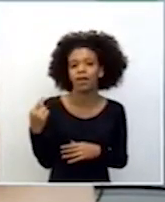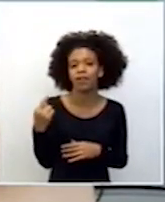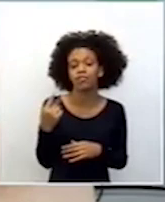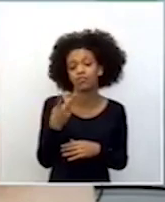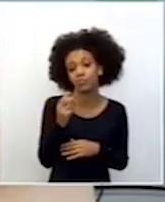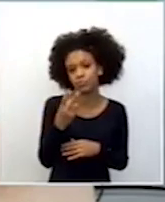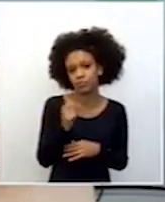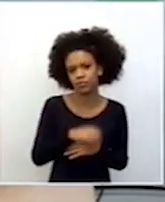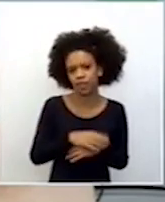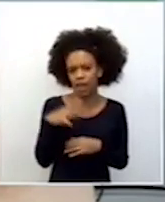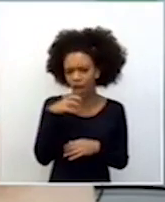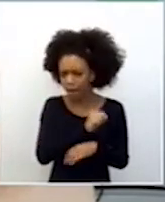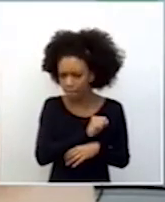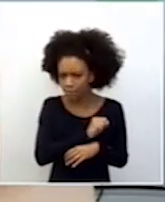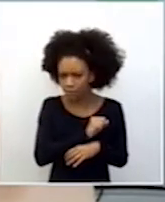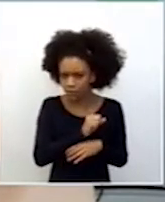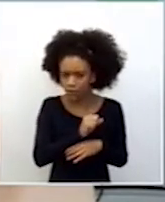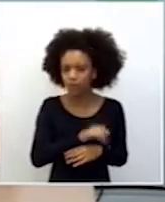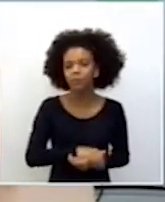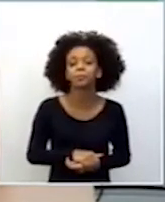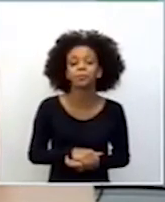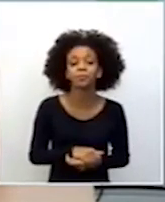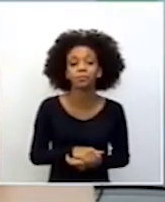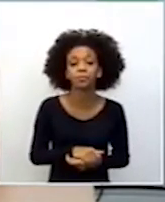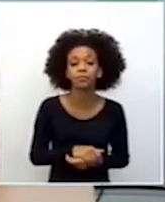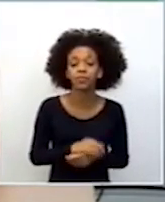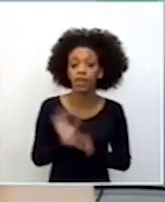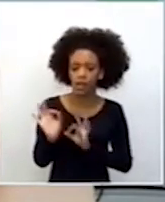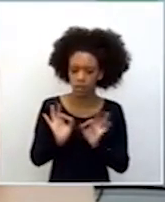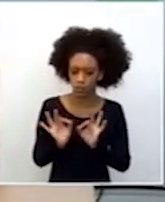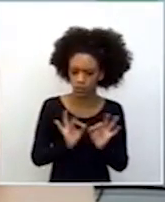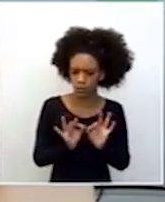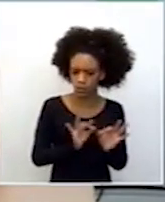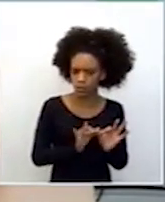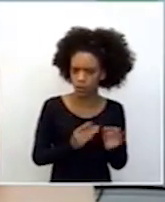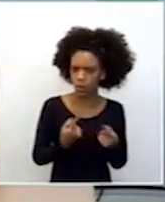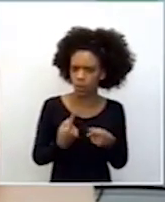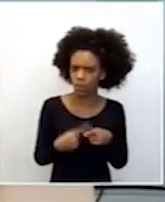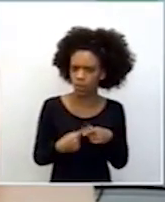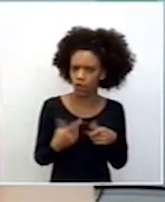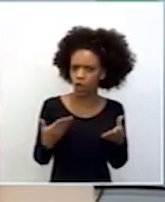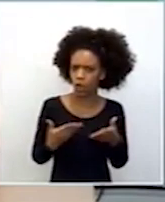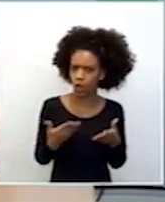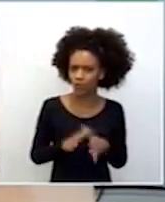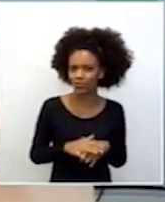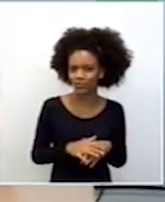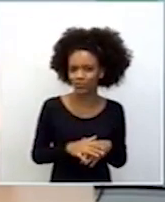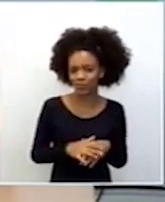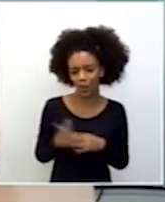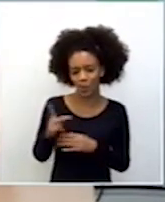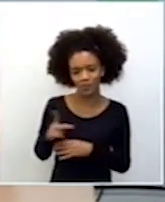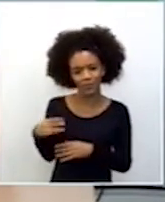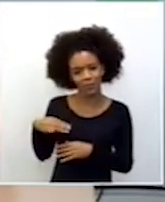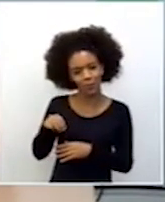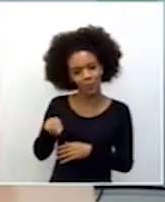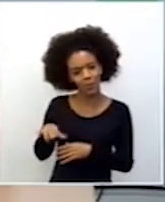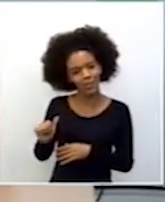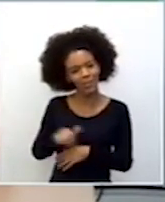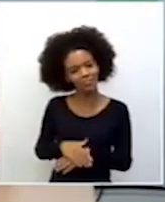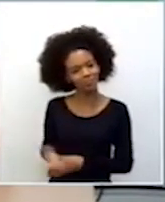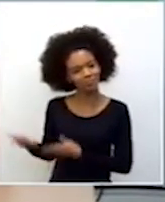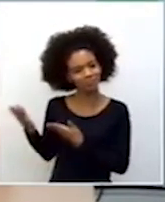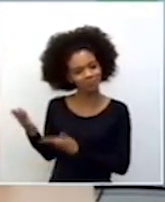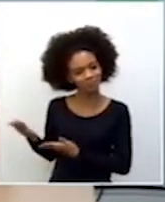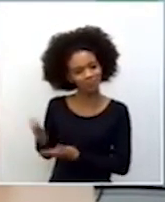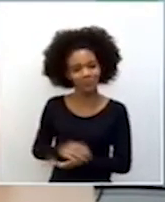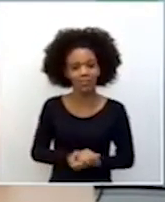caderno, abre na matéria de língua portuguesa. Isso, se prepara, se organize, porque hoje nós estamos muito bem acompanhados com a professora Mônica. Mas antes, deixa eu